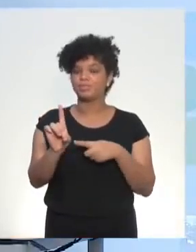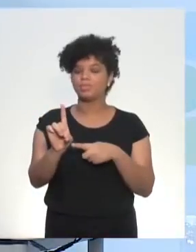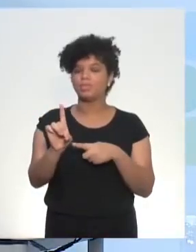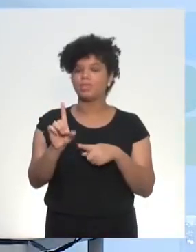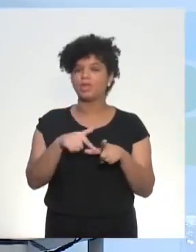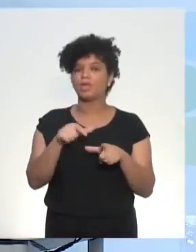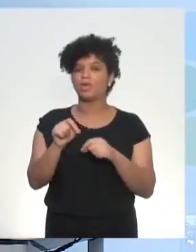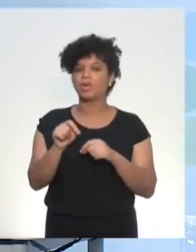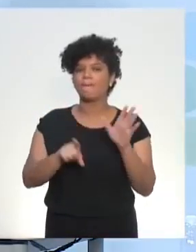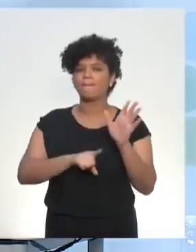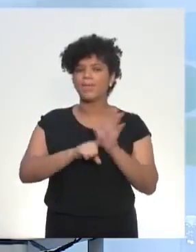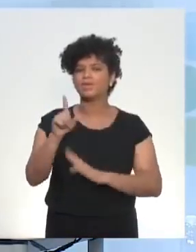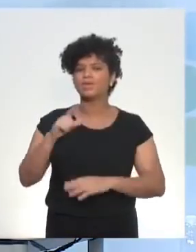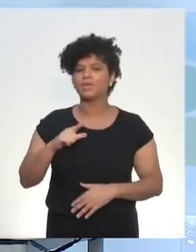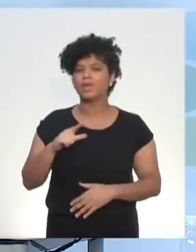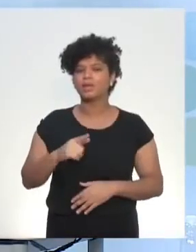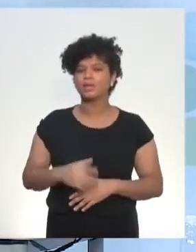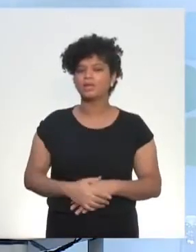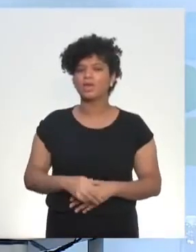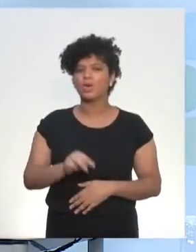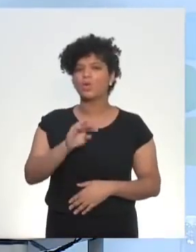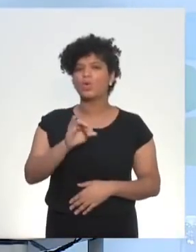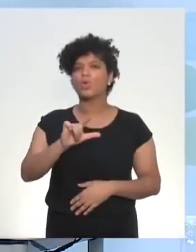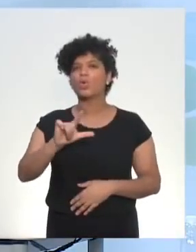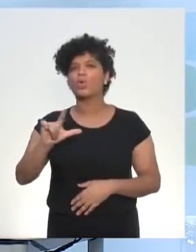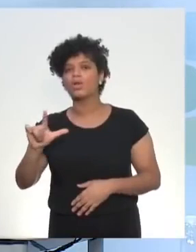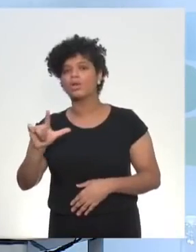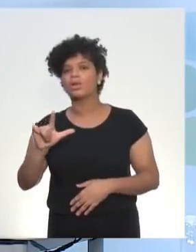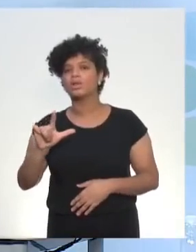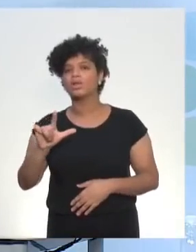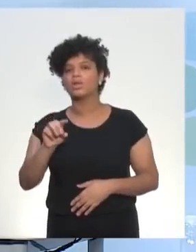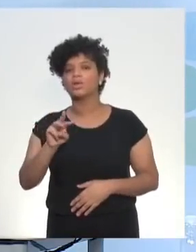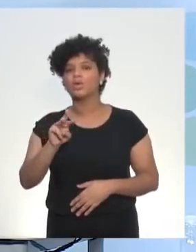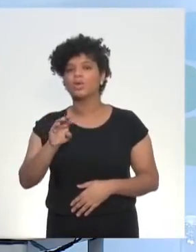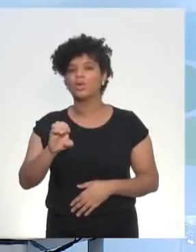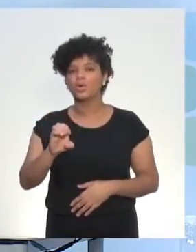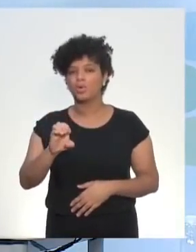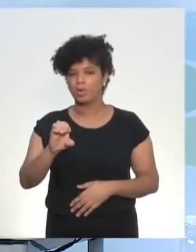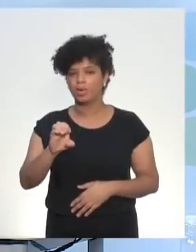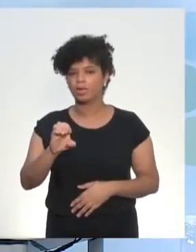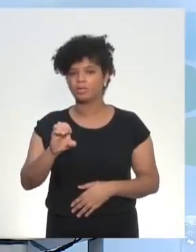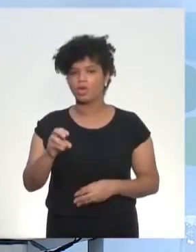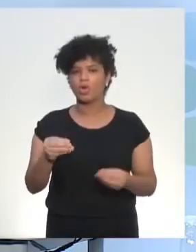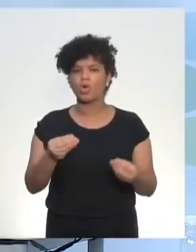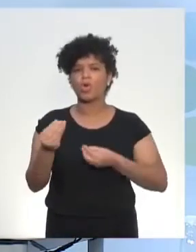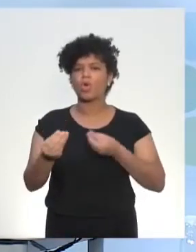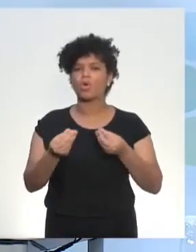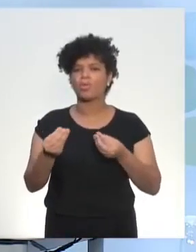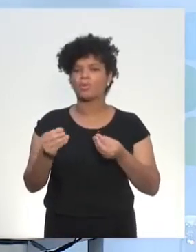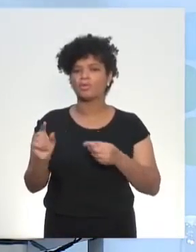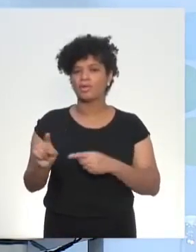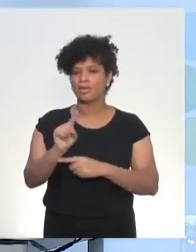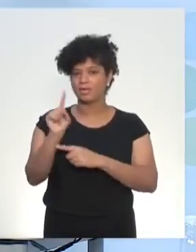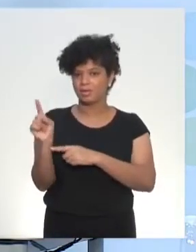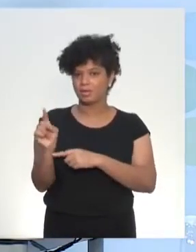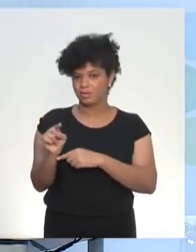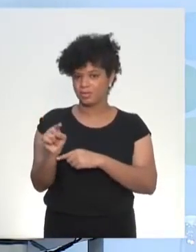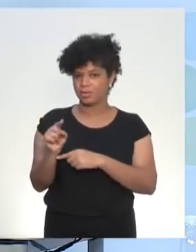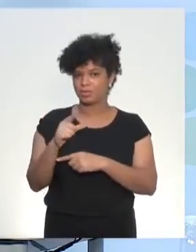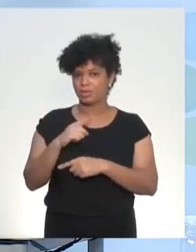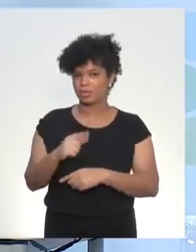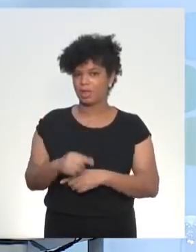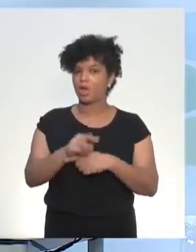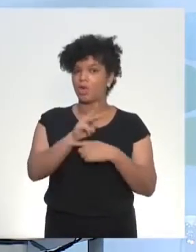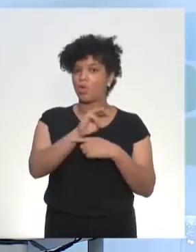How will we get from one city to another? Como é que nós vamos ir de uma cidade para outra? Como é pergunta, esse will veio